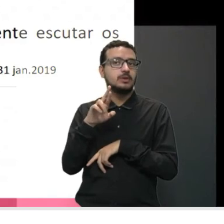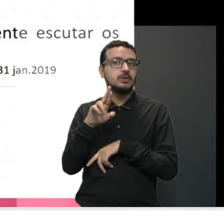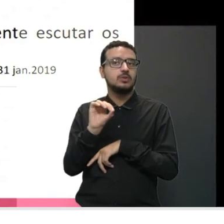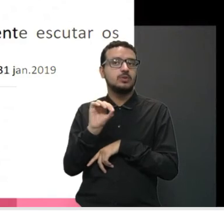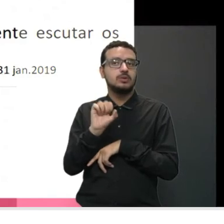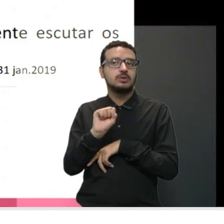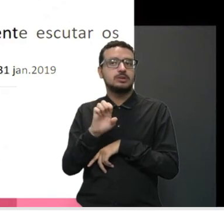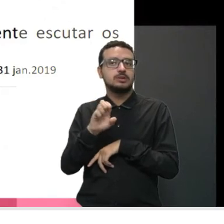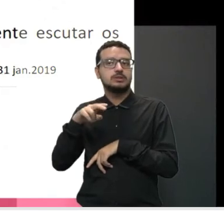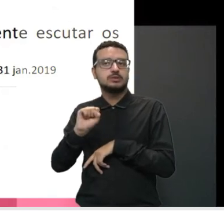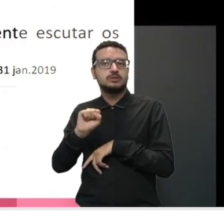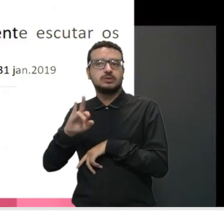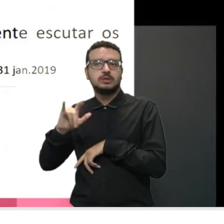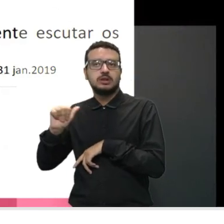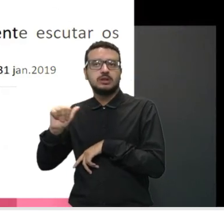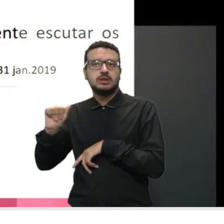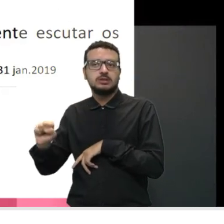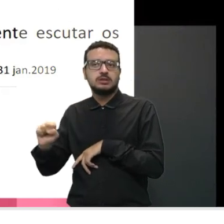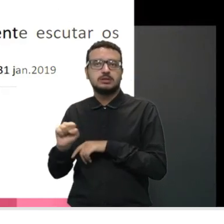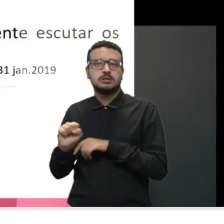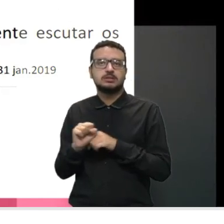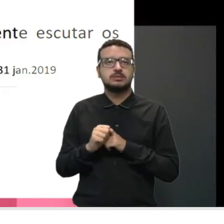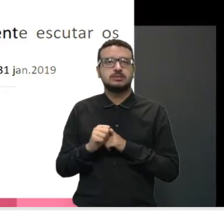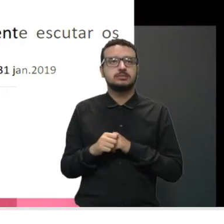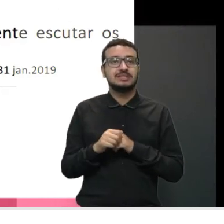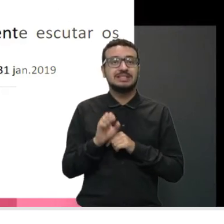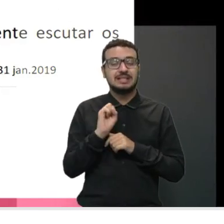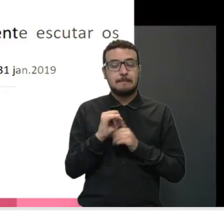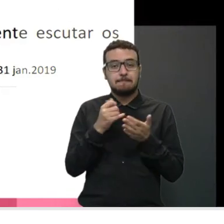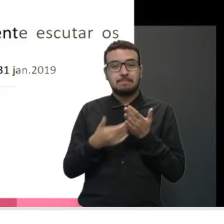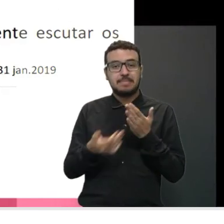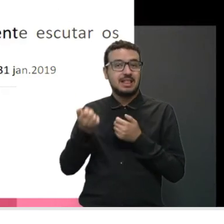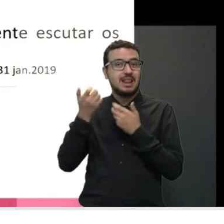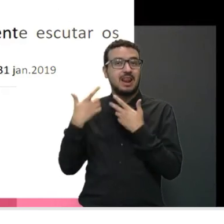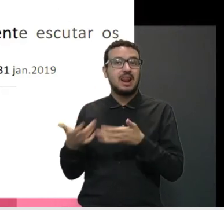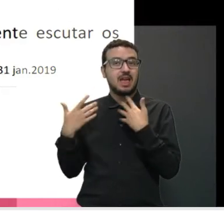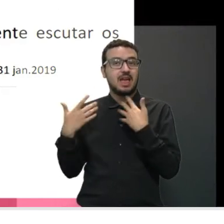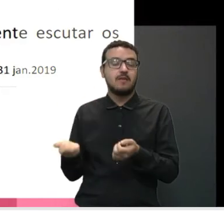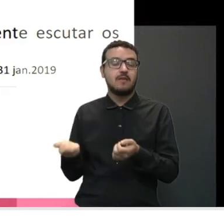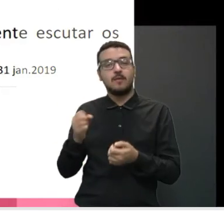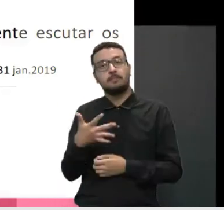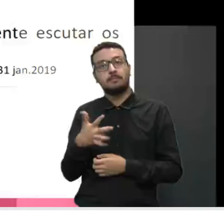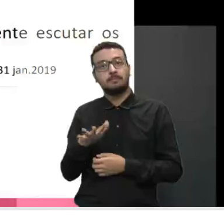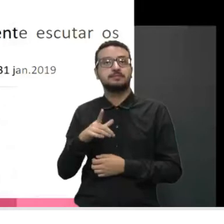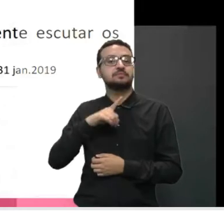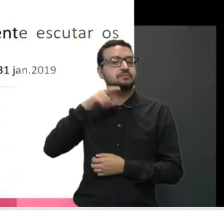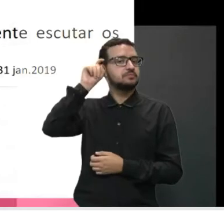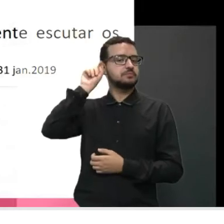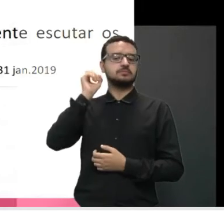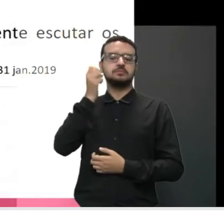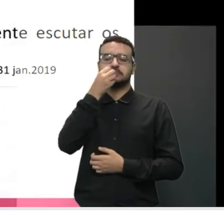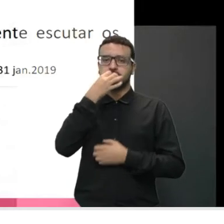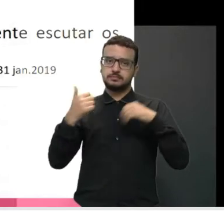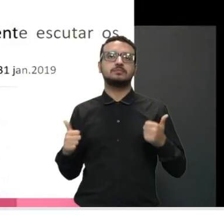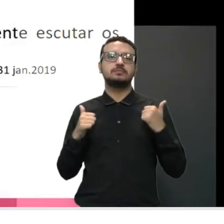resultados, porém, como eu disse, é variável. Para as perdas que são severa e profunda, pode